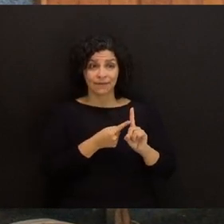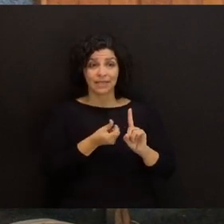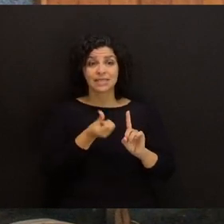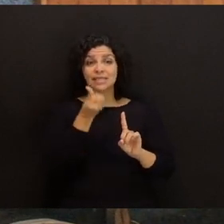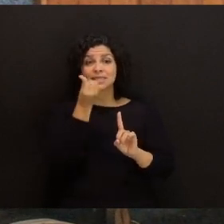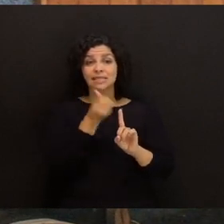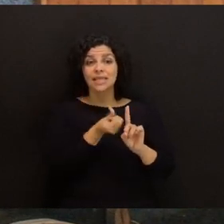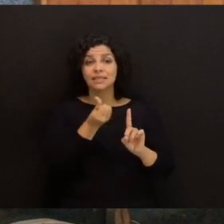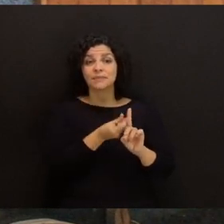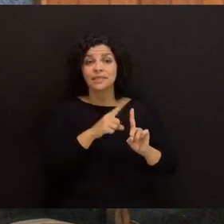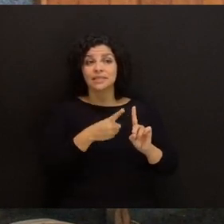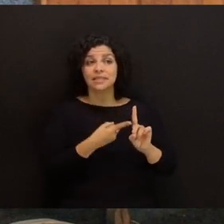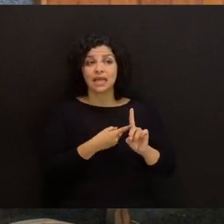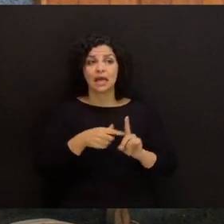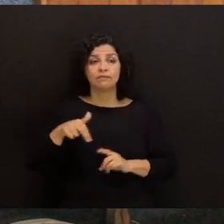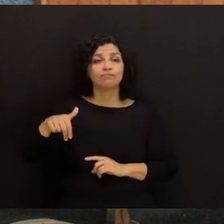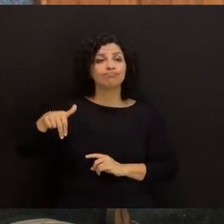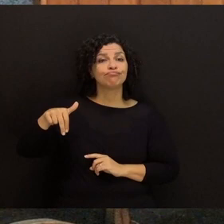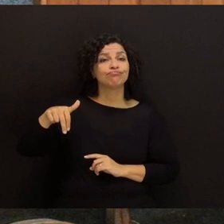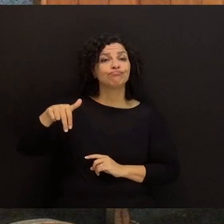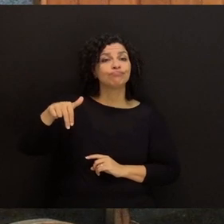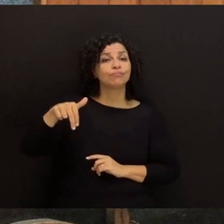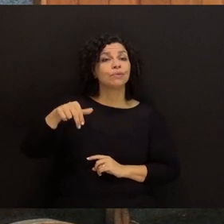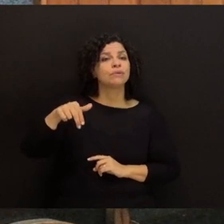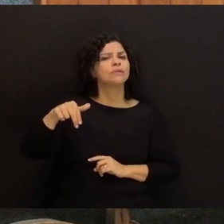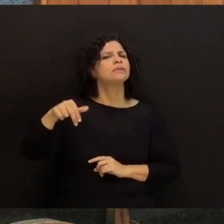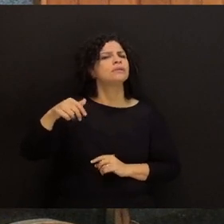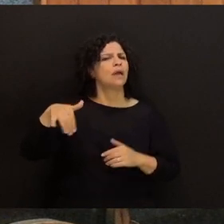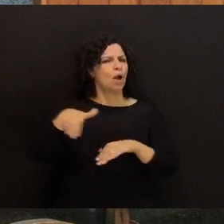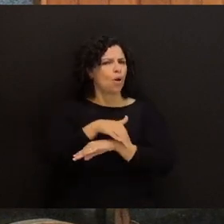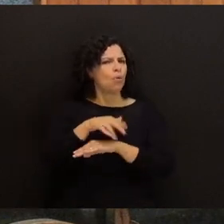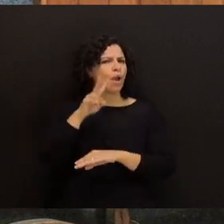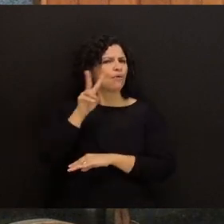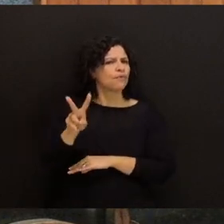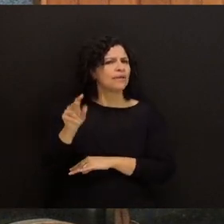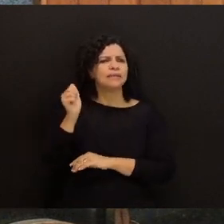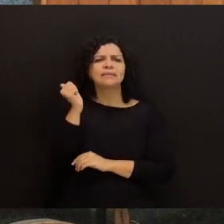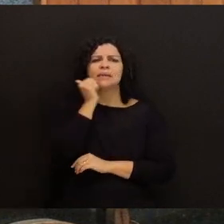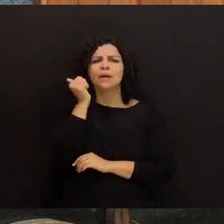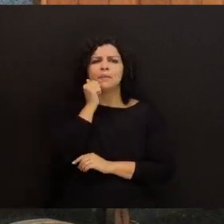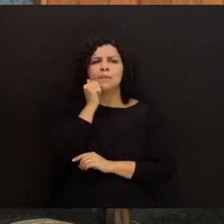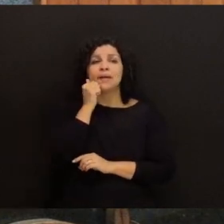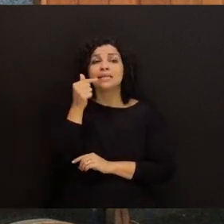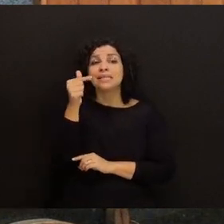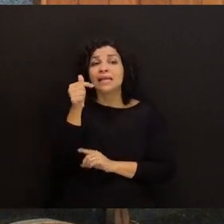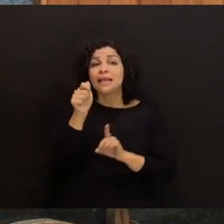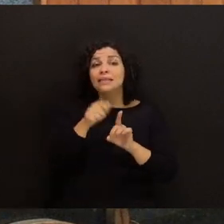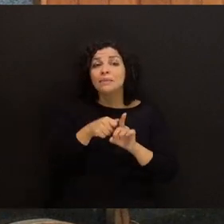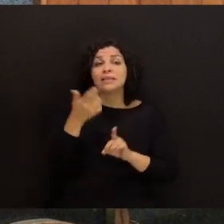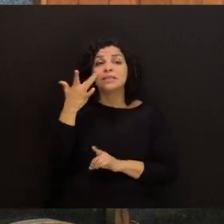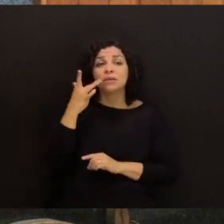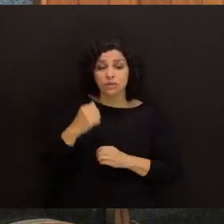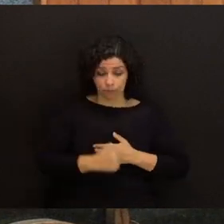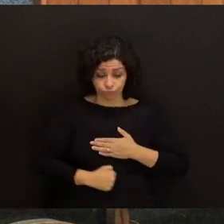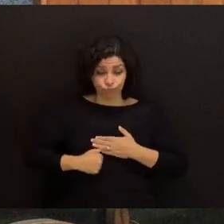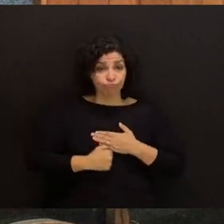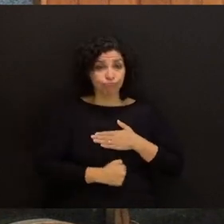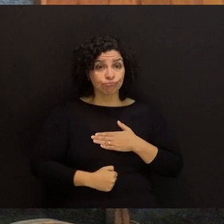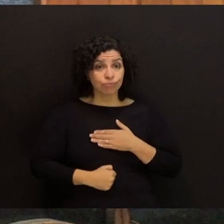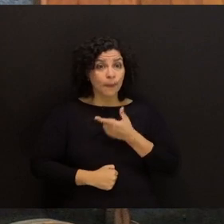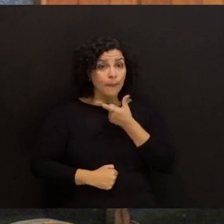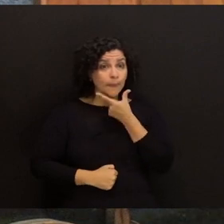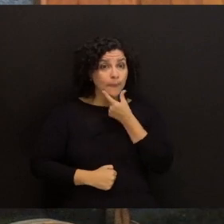de gestação caminhando para o sétimo mês e ela não sabe se ela tem um filho homem